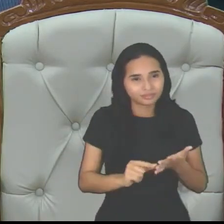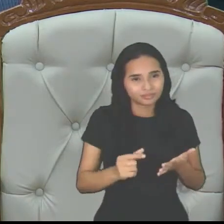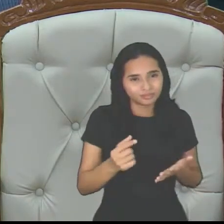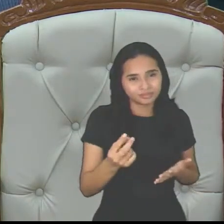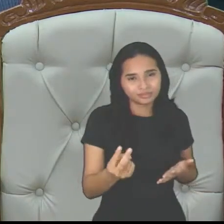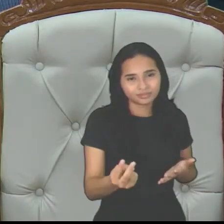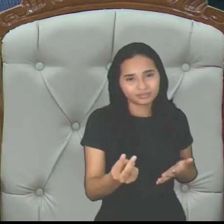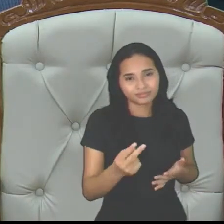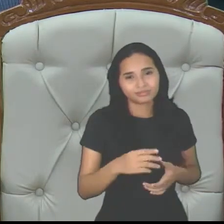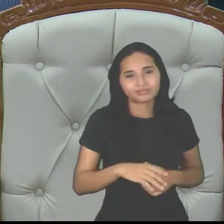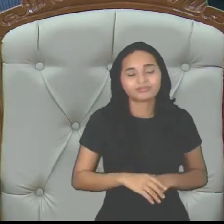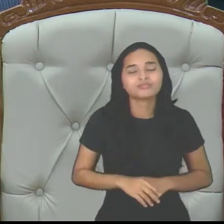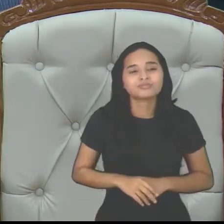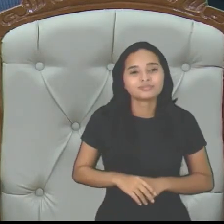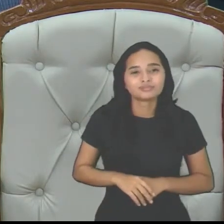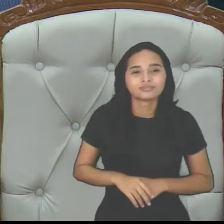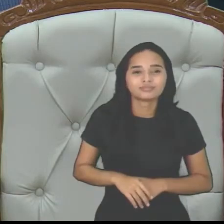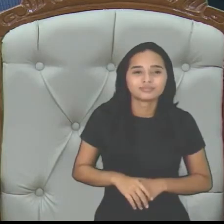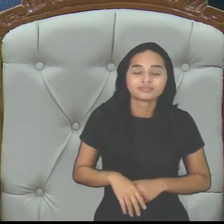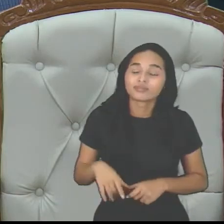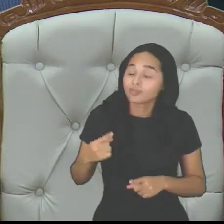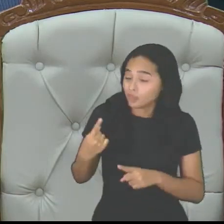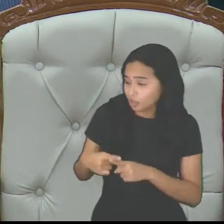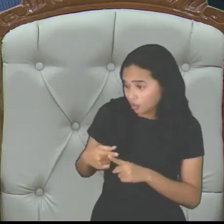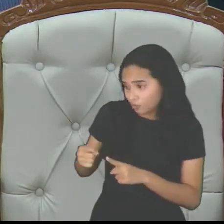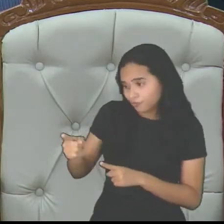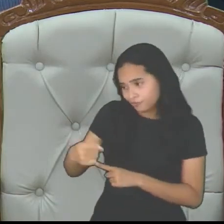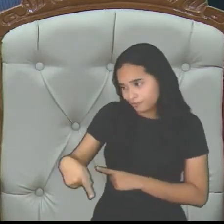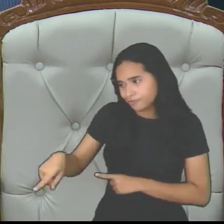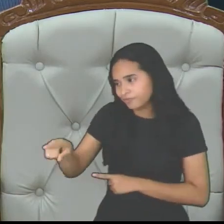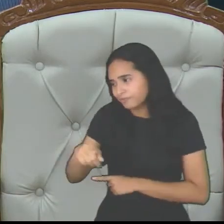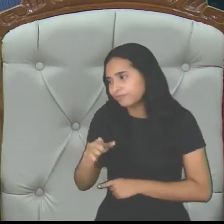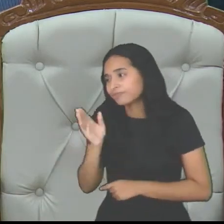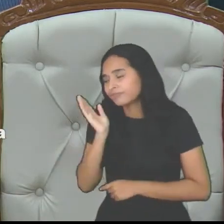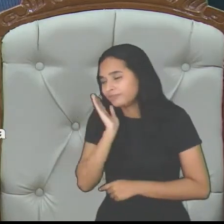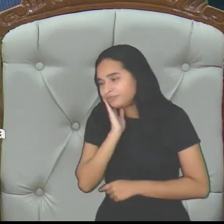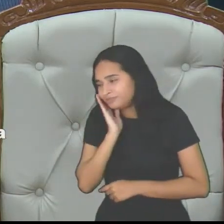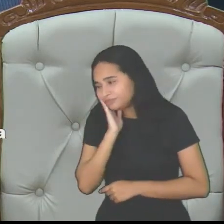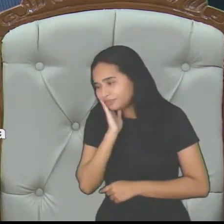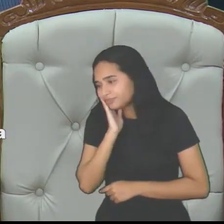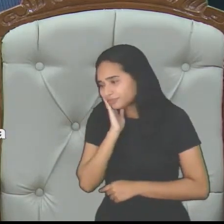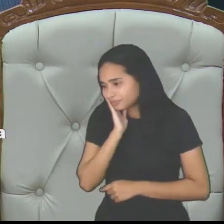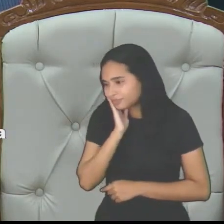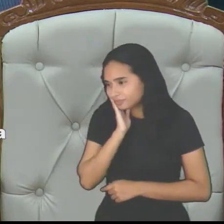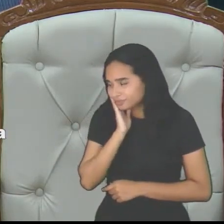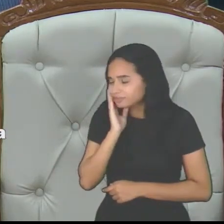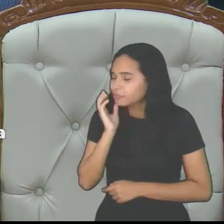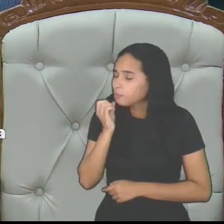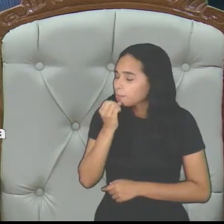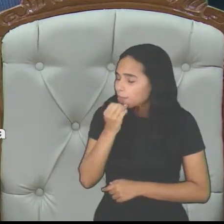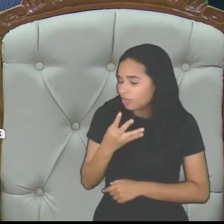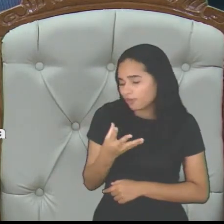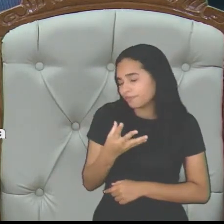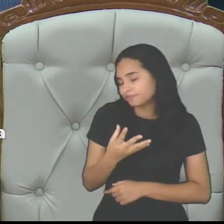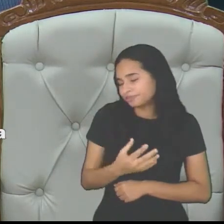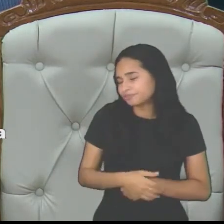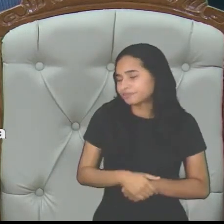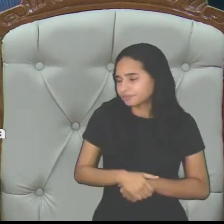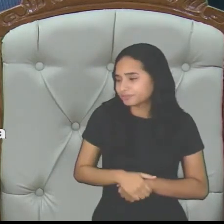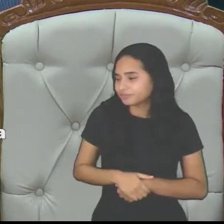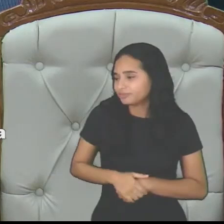2, porque vós mesmos sabeis muito bem, ou vocês